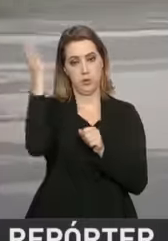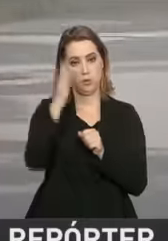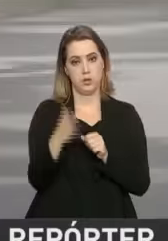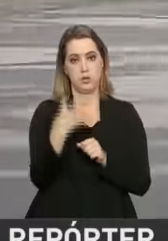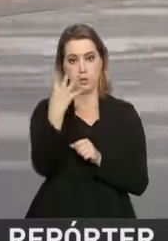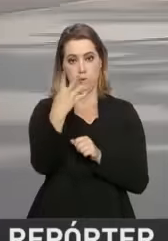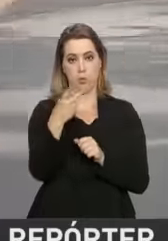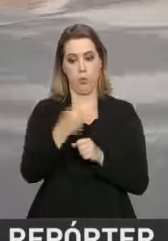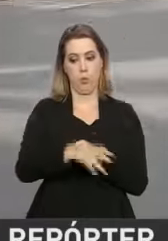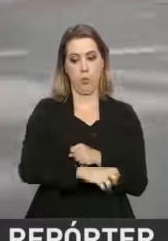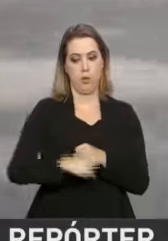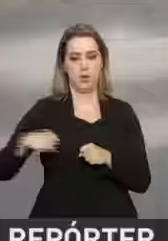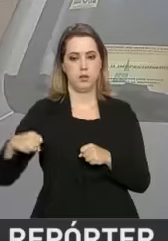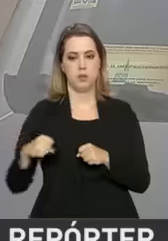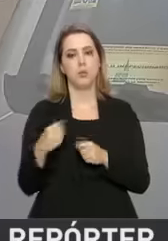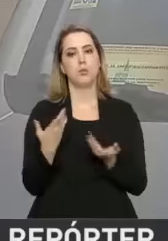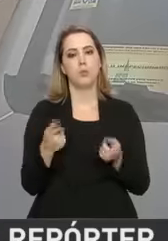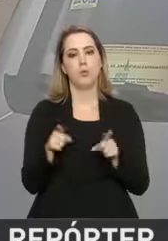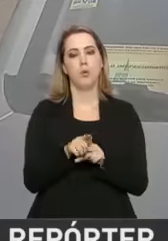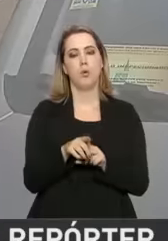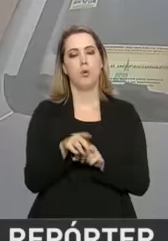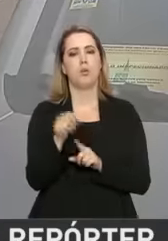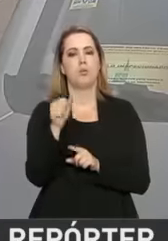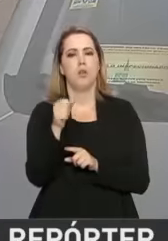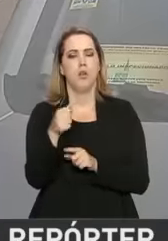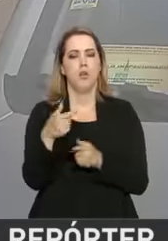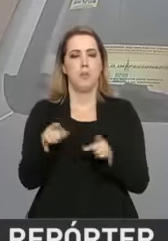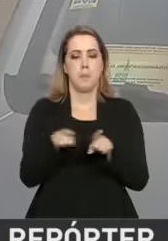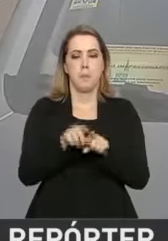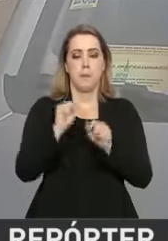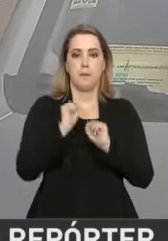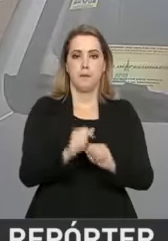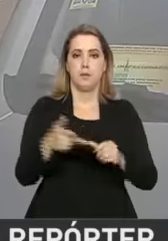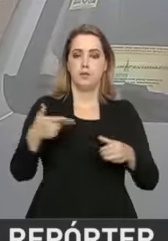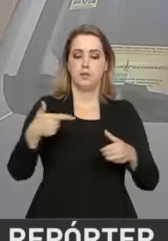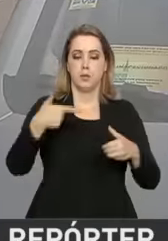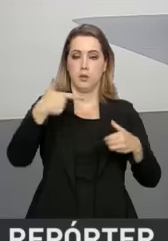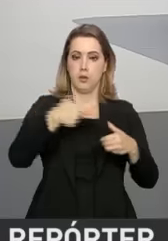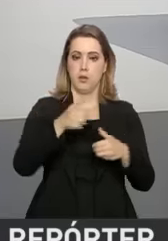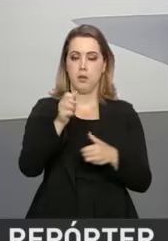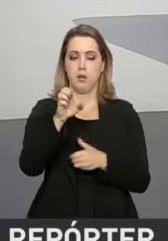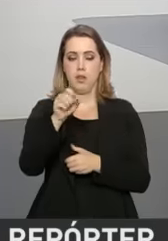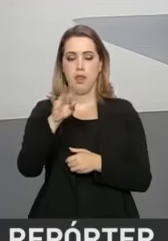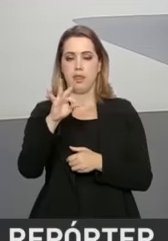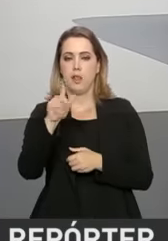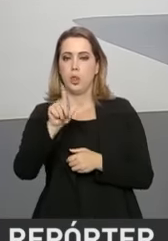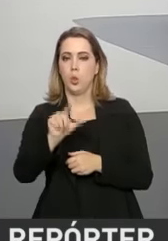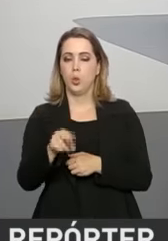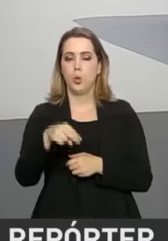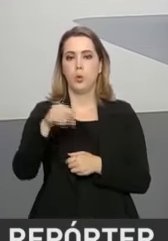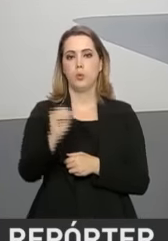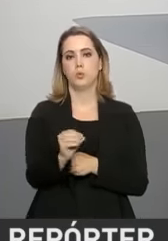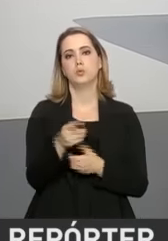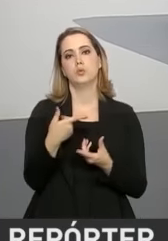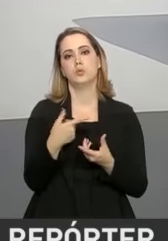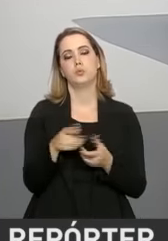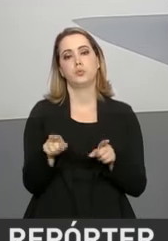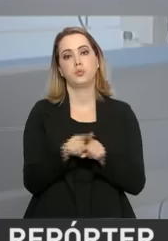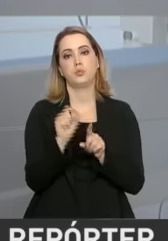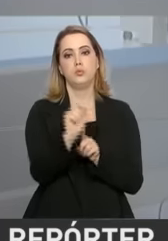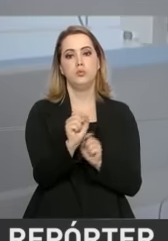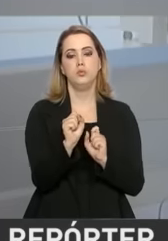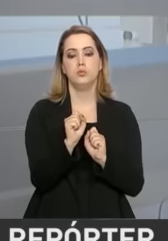4 portas, flex ou a álcool. E o prazo para o crédito do Fax Taxista foi prorrogado até 31 de dezembro de